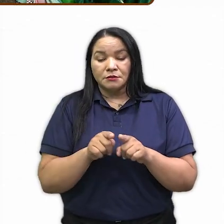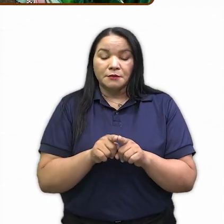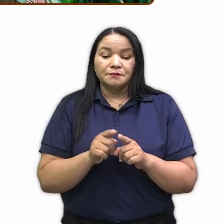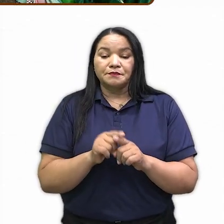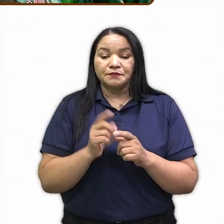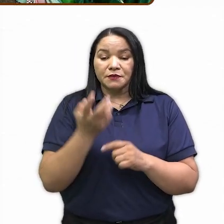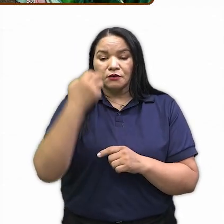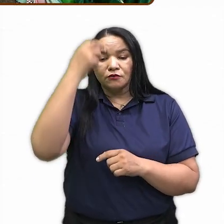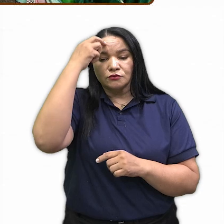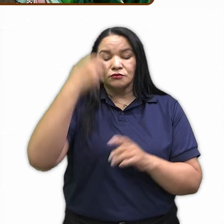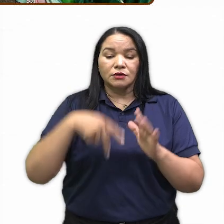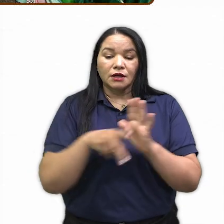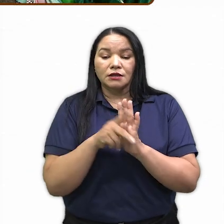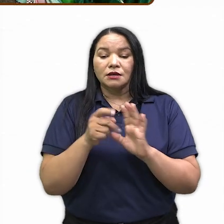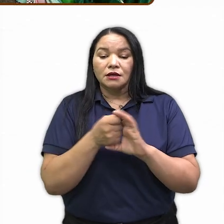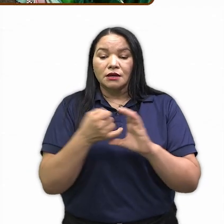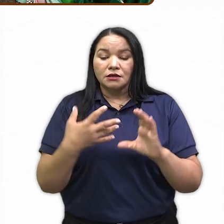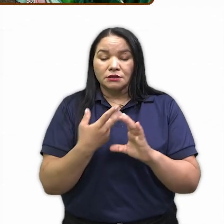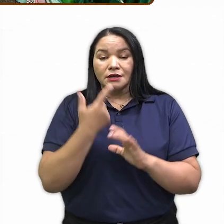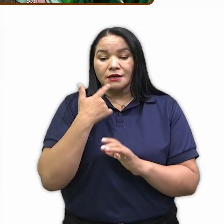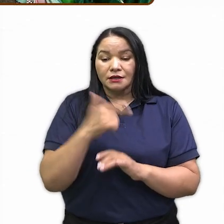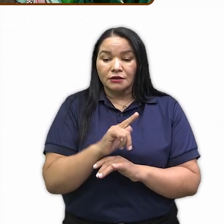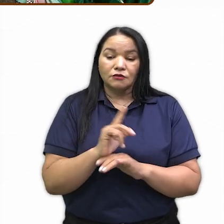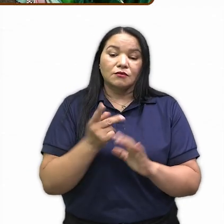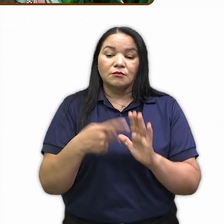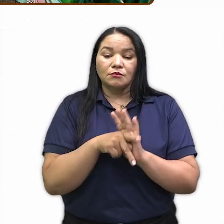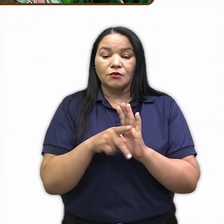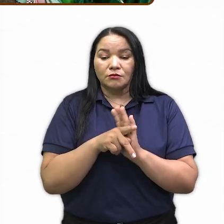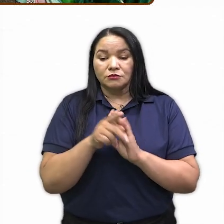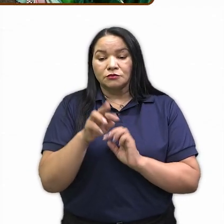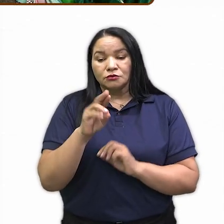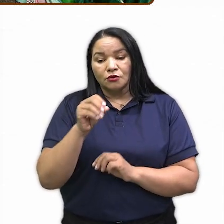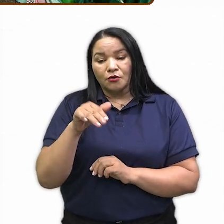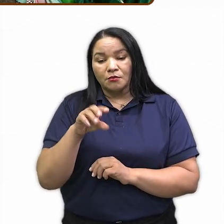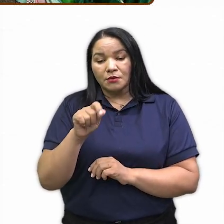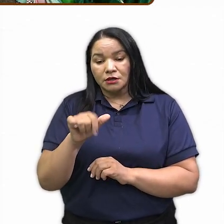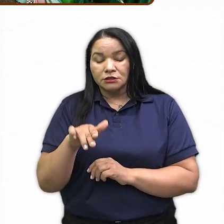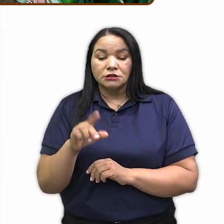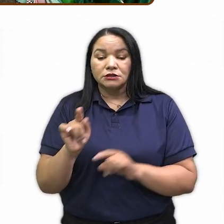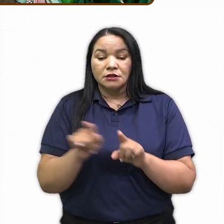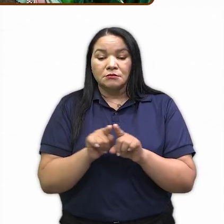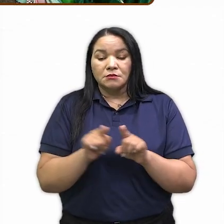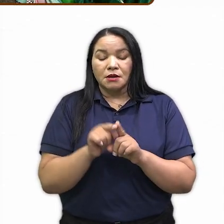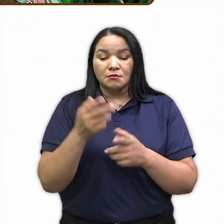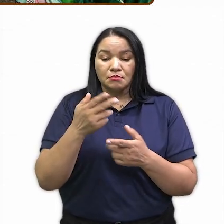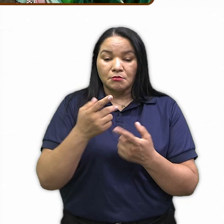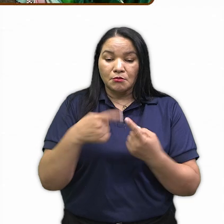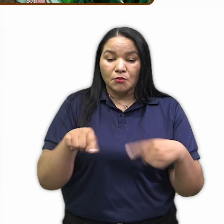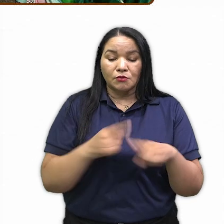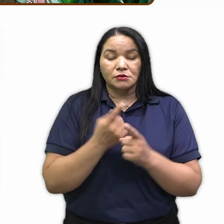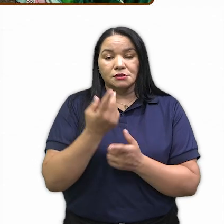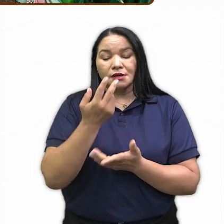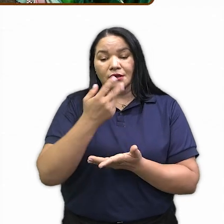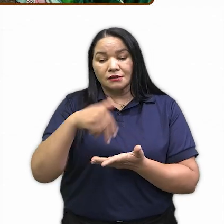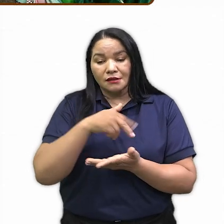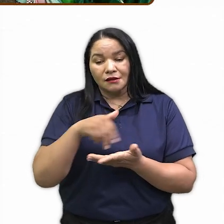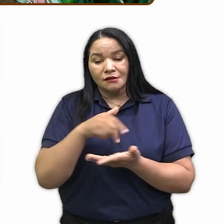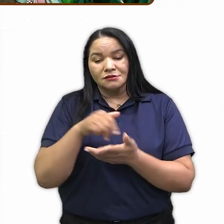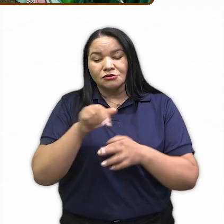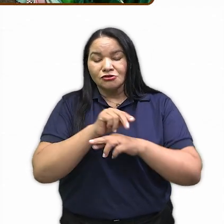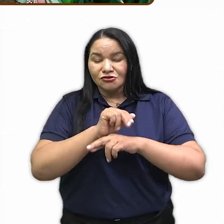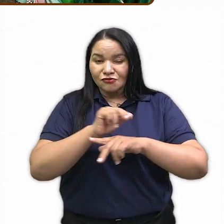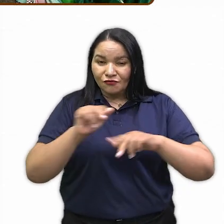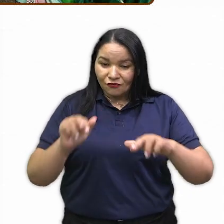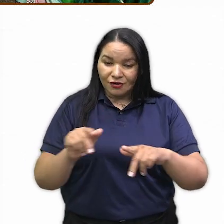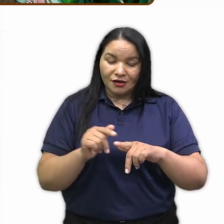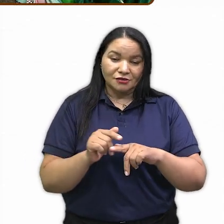ela é caracterizada por uma língua própria, o romani. Além da música, dança, também vai ter uma contação de